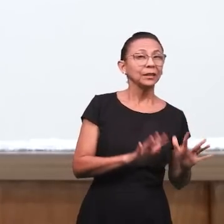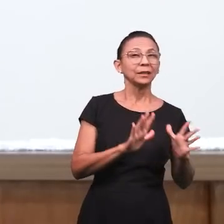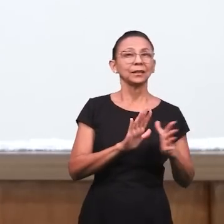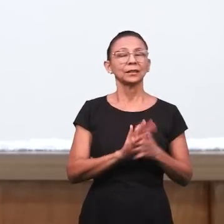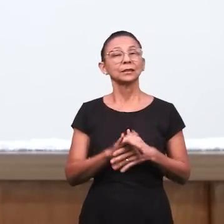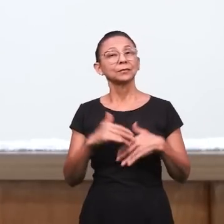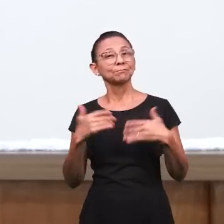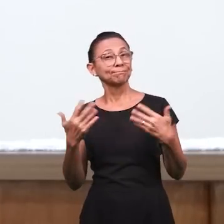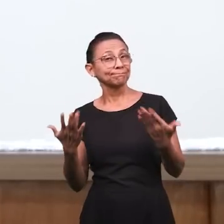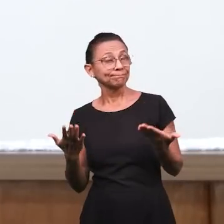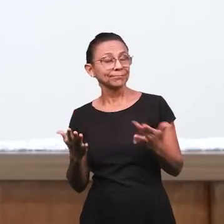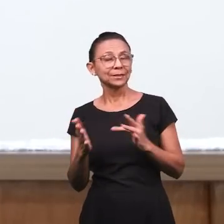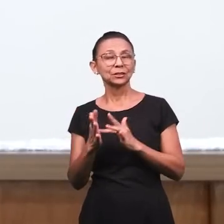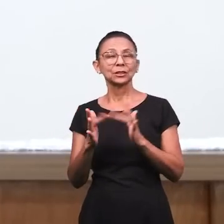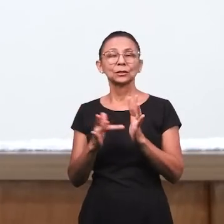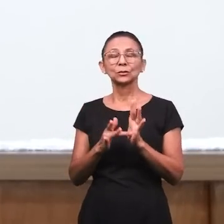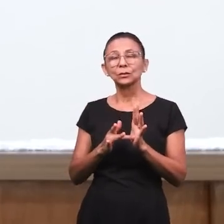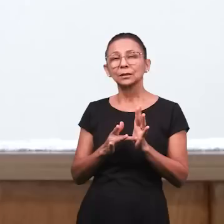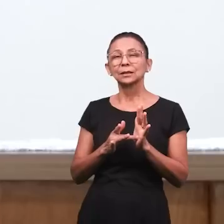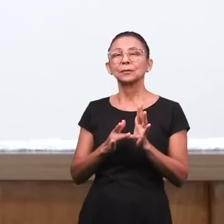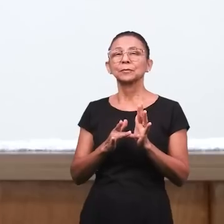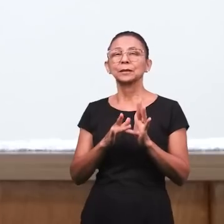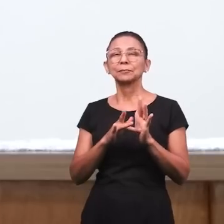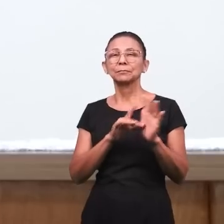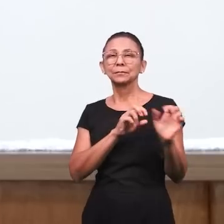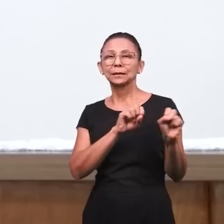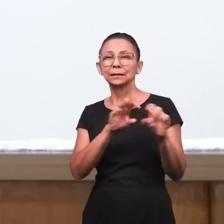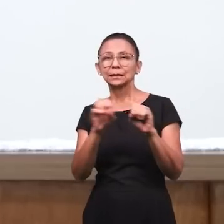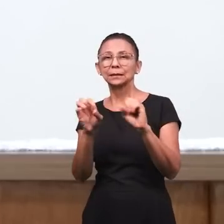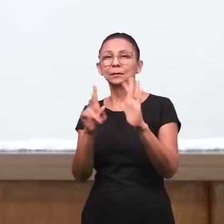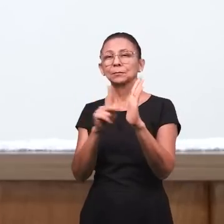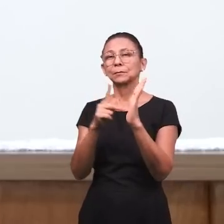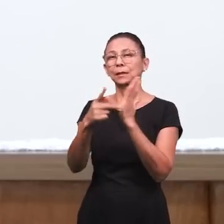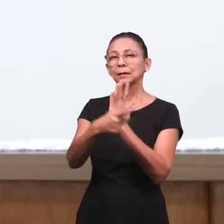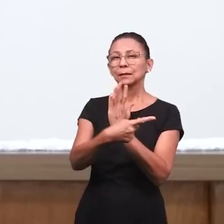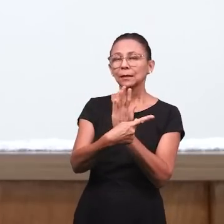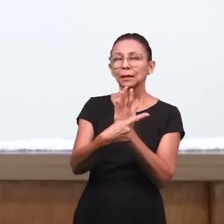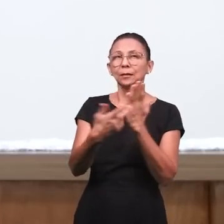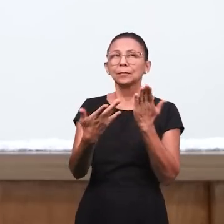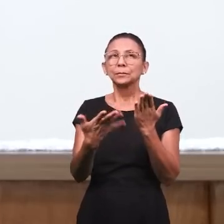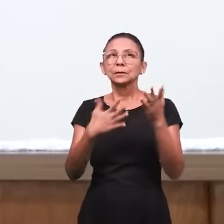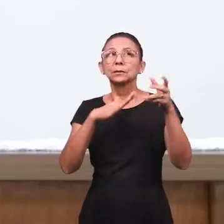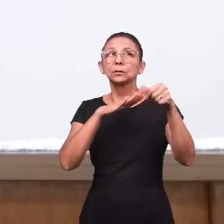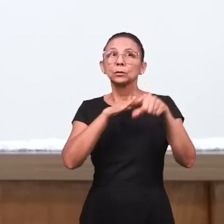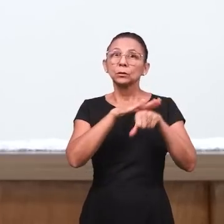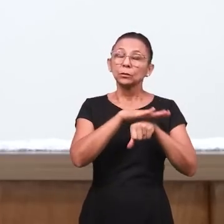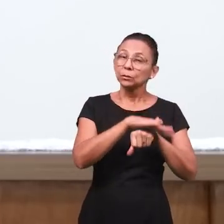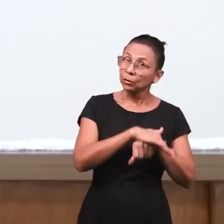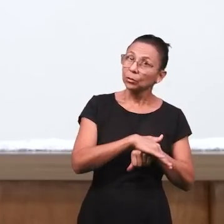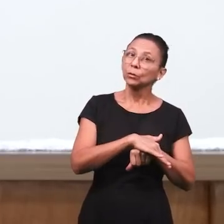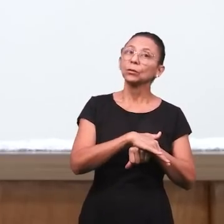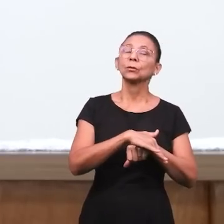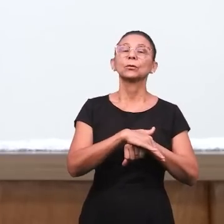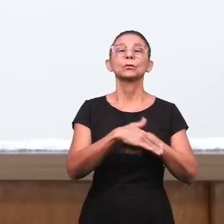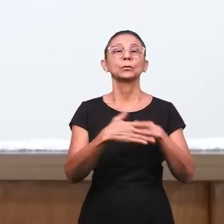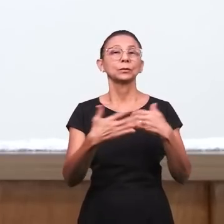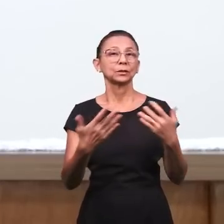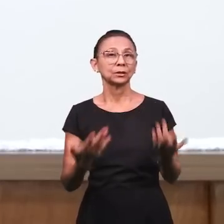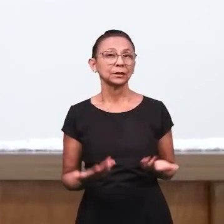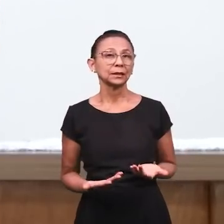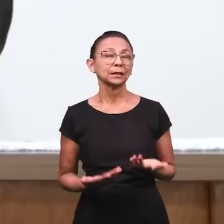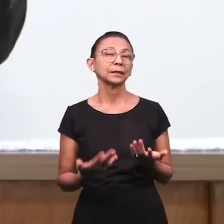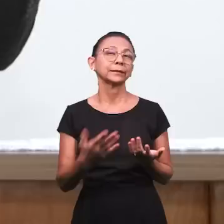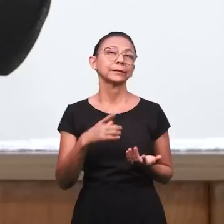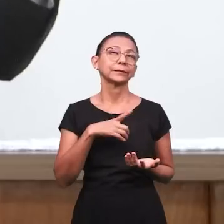conta algumas parábolas sobre a noite. E ele fala dos loucos da noite, as